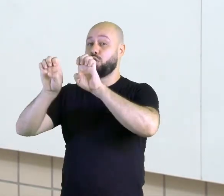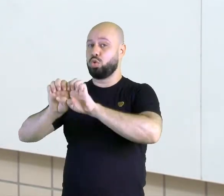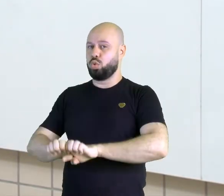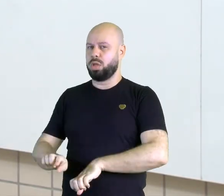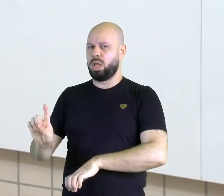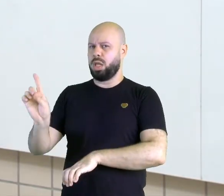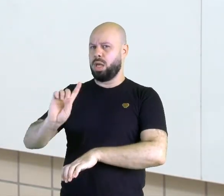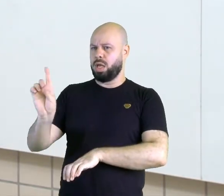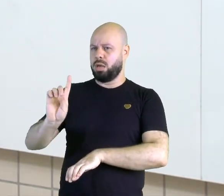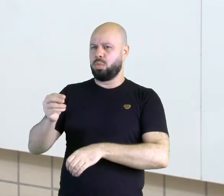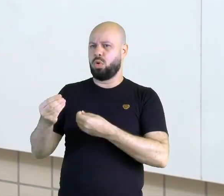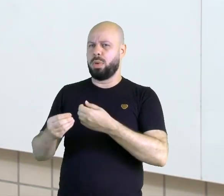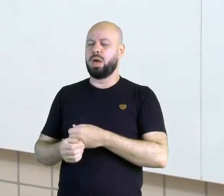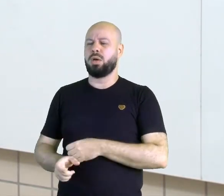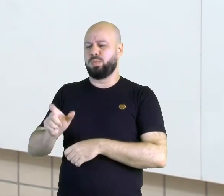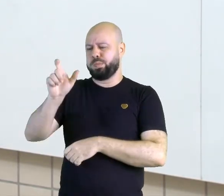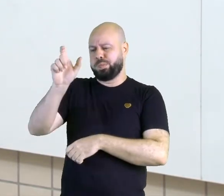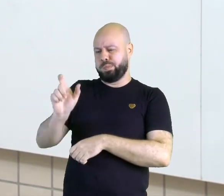Sujeito